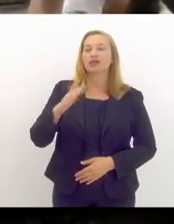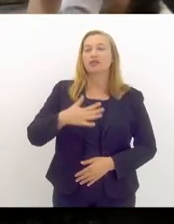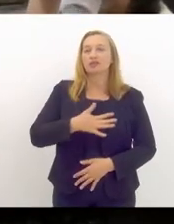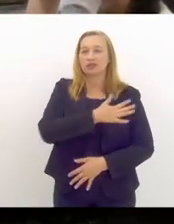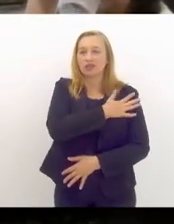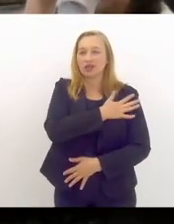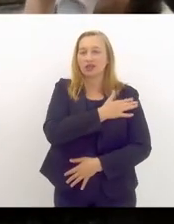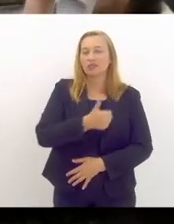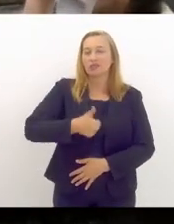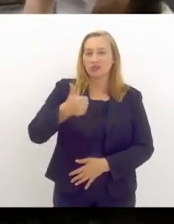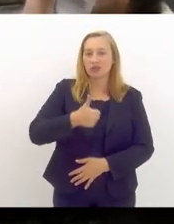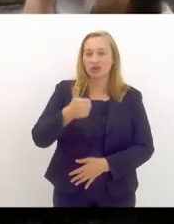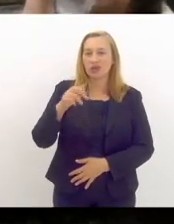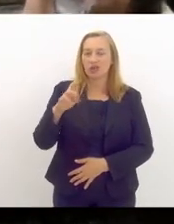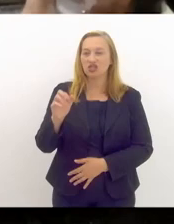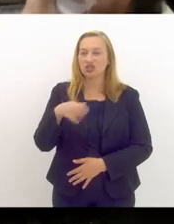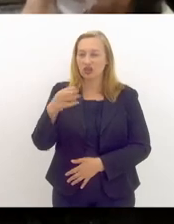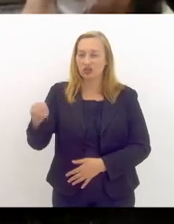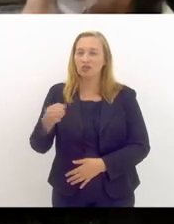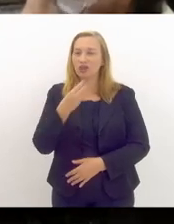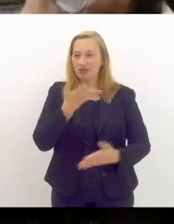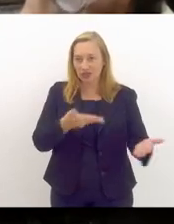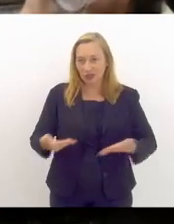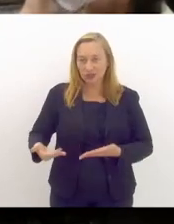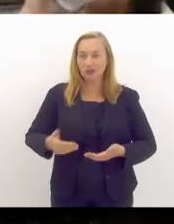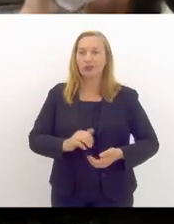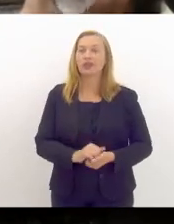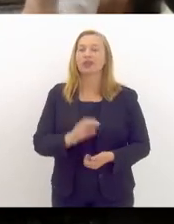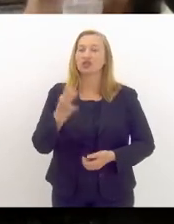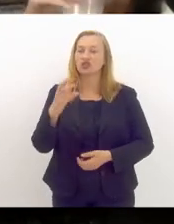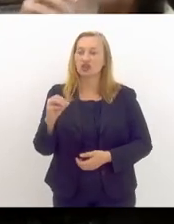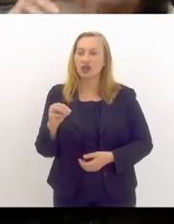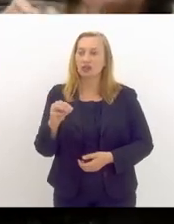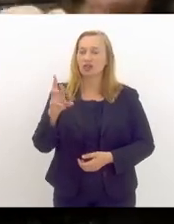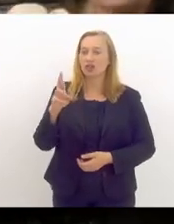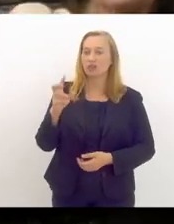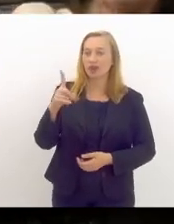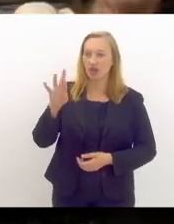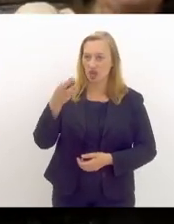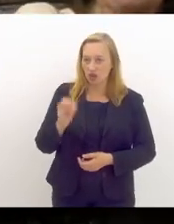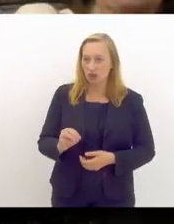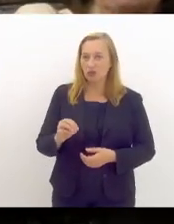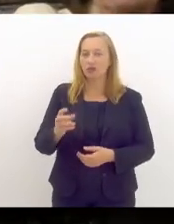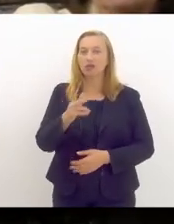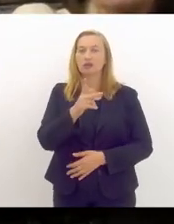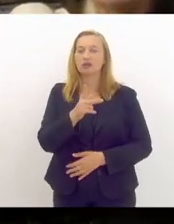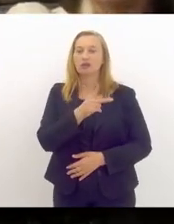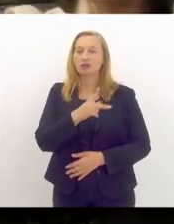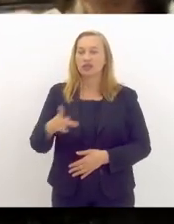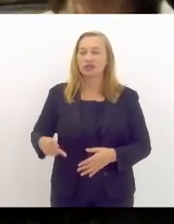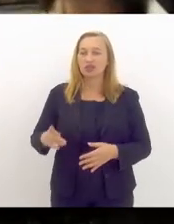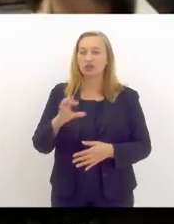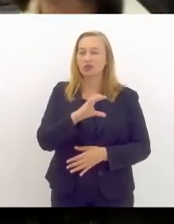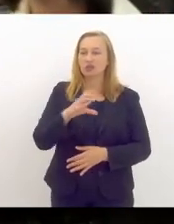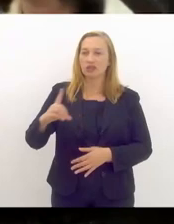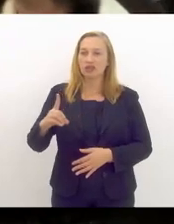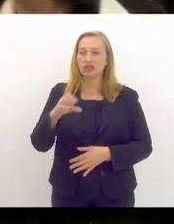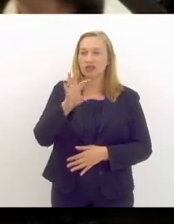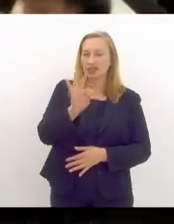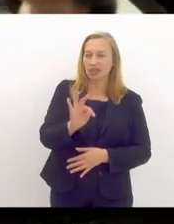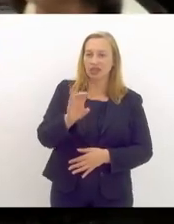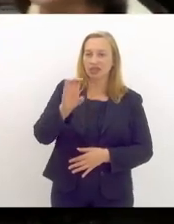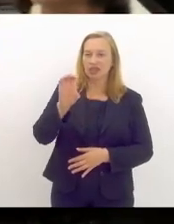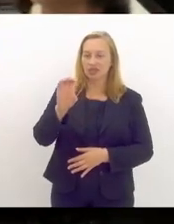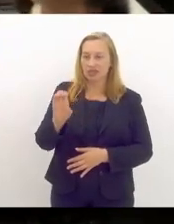Região, bem-vindo. Tiago Ribeiro, presidente em exercício, conselheiro do TCM, Rio